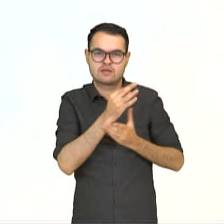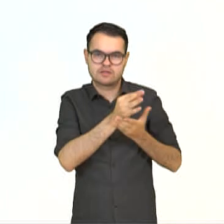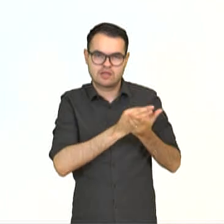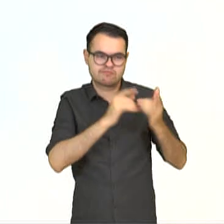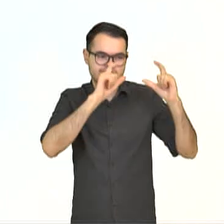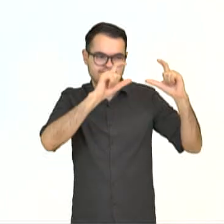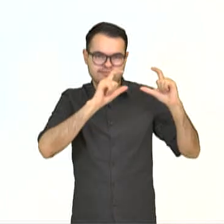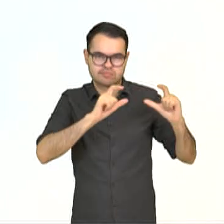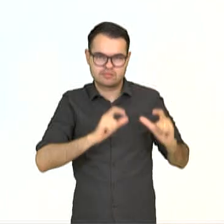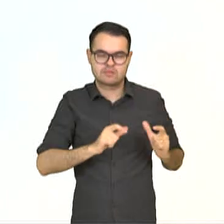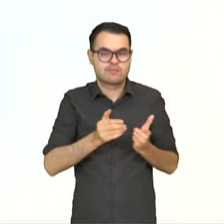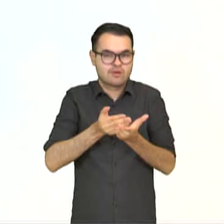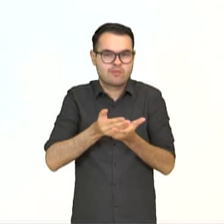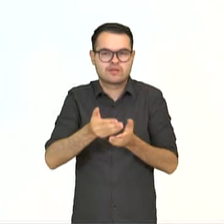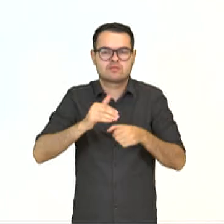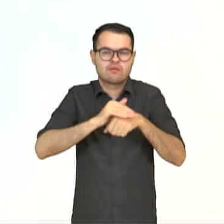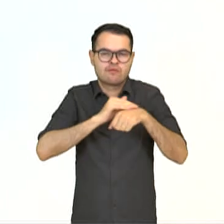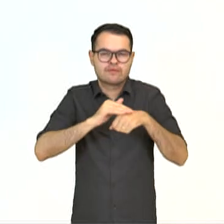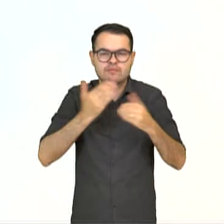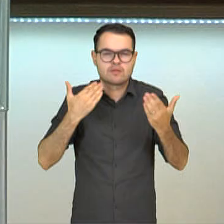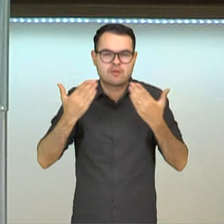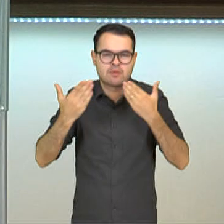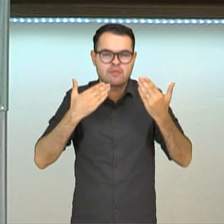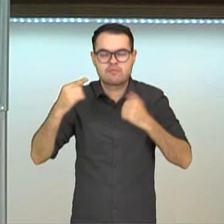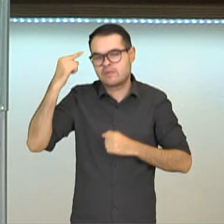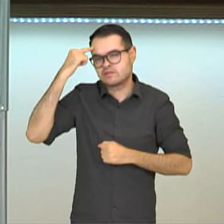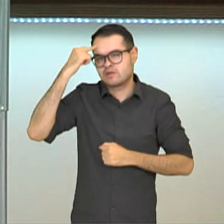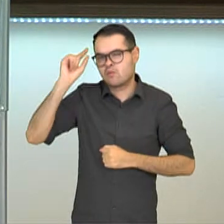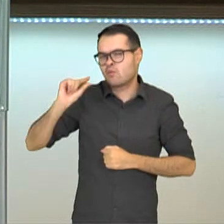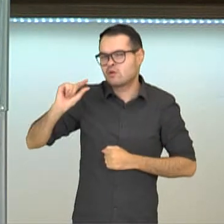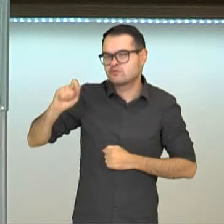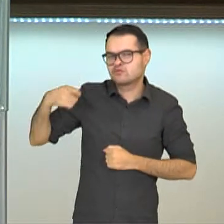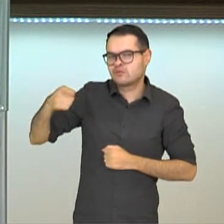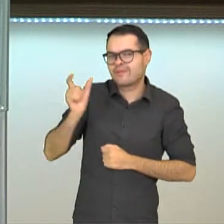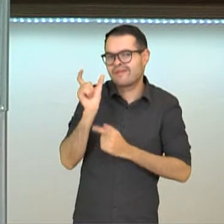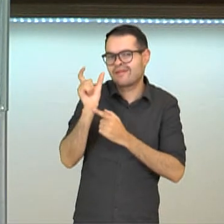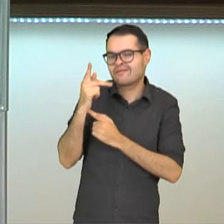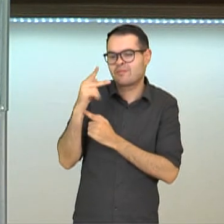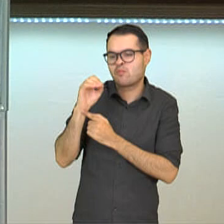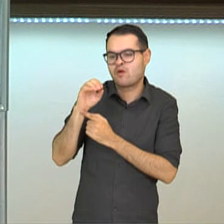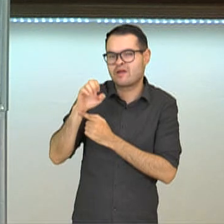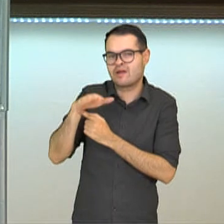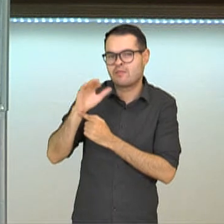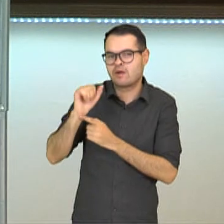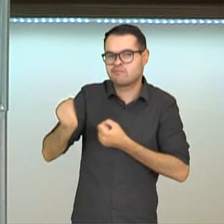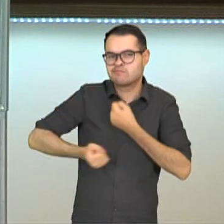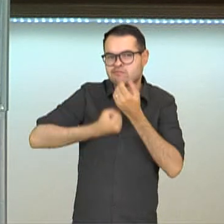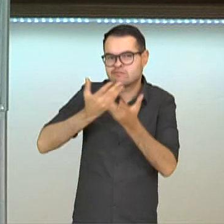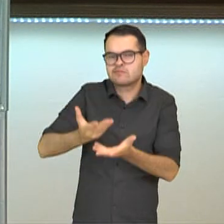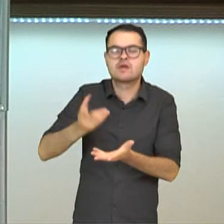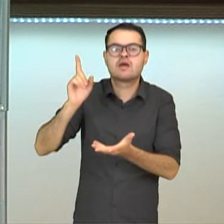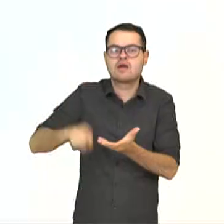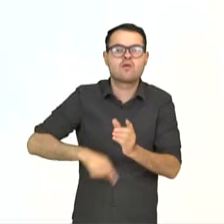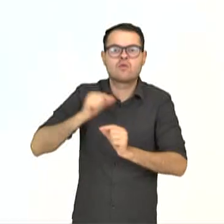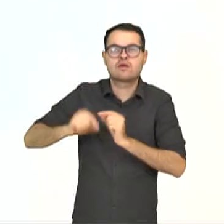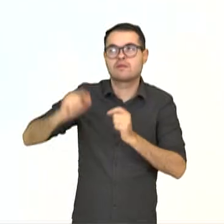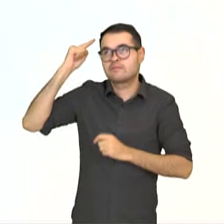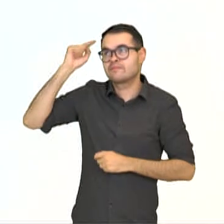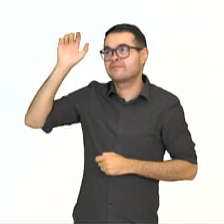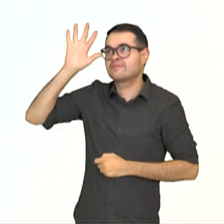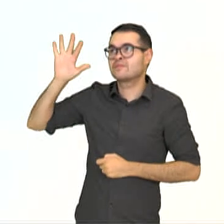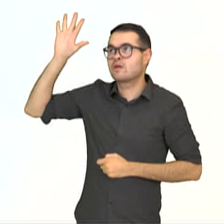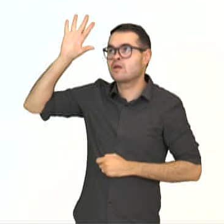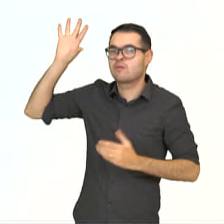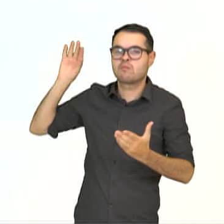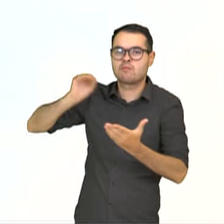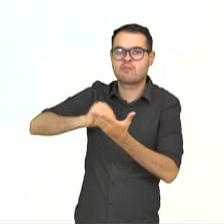verso. Para começo de conversa, nós vamos pensar um pouquinho a respeito da palavra poema. Um poema é a projeção de uma ideia em